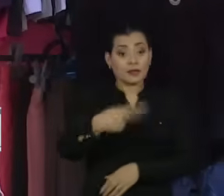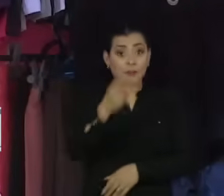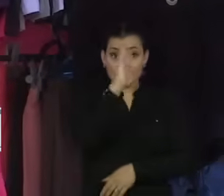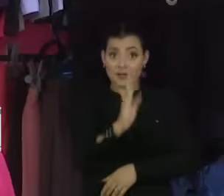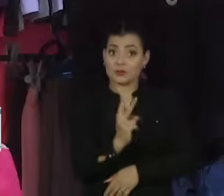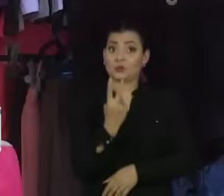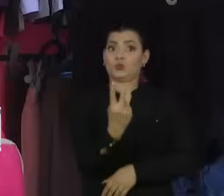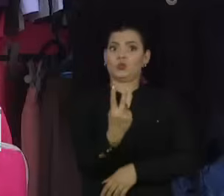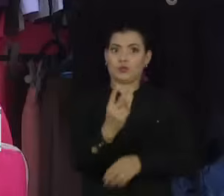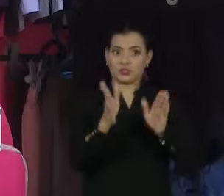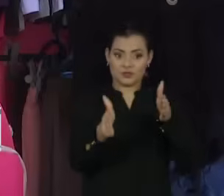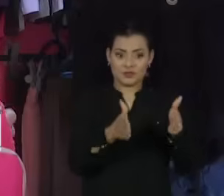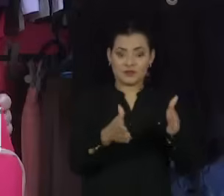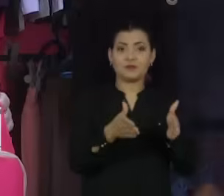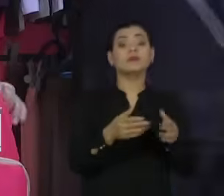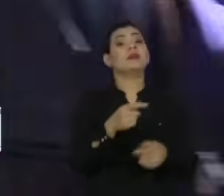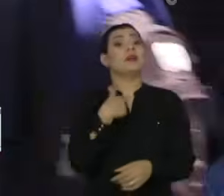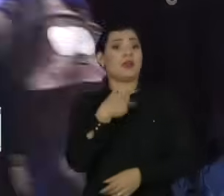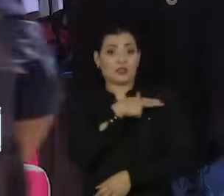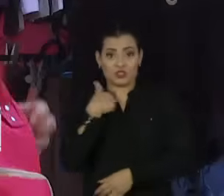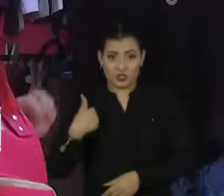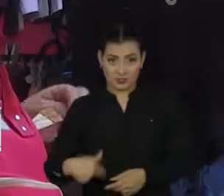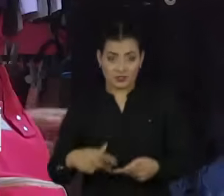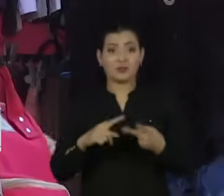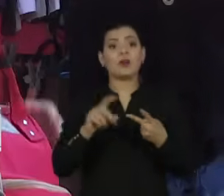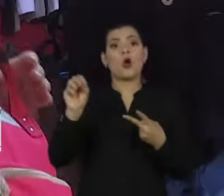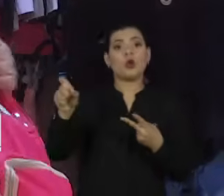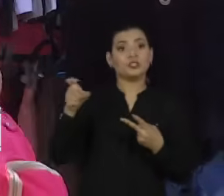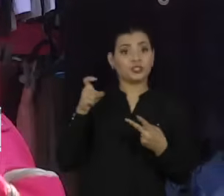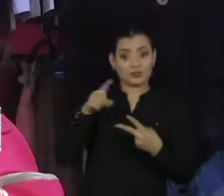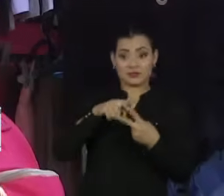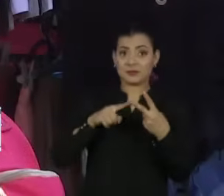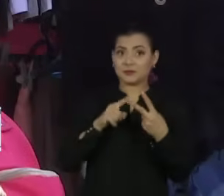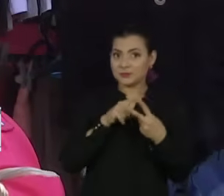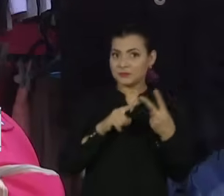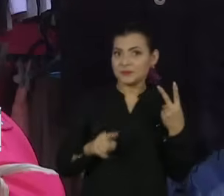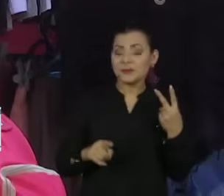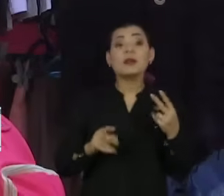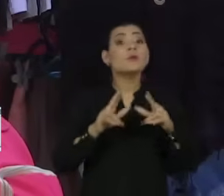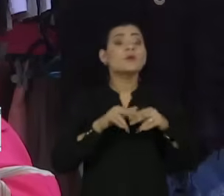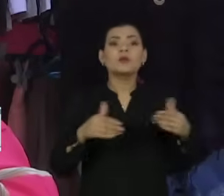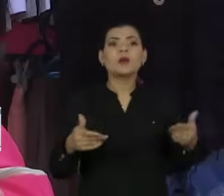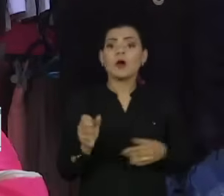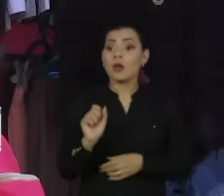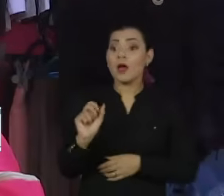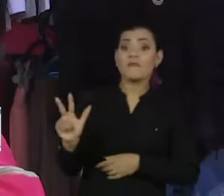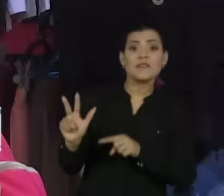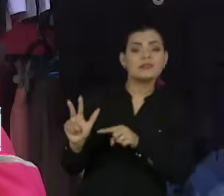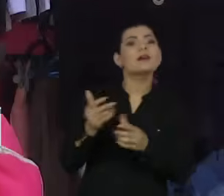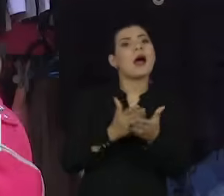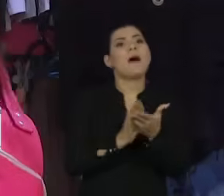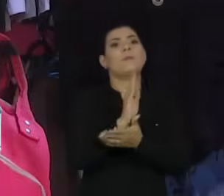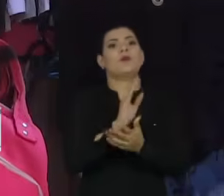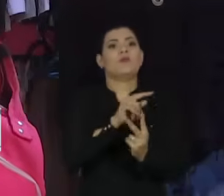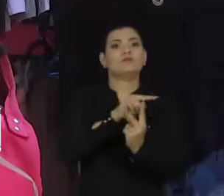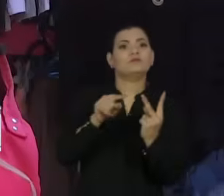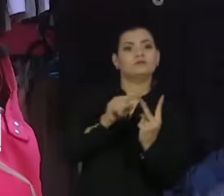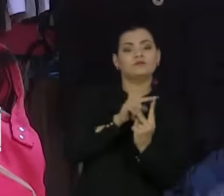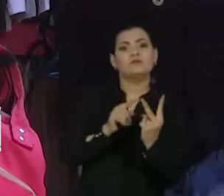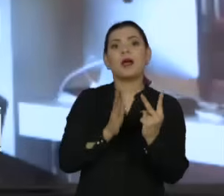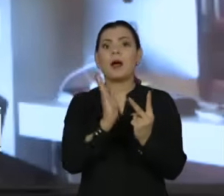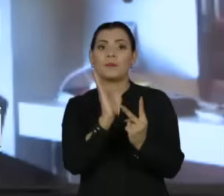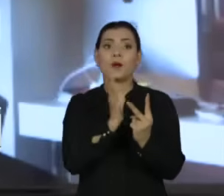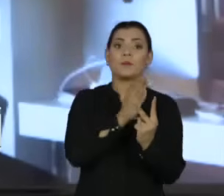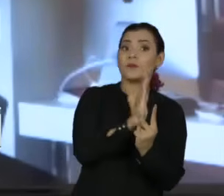2 nessa fase, a Coronavac e a de Oxford. A palavra final virá da Agência Nacional de Vigilância Sanitária, a